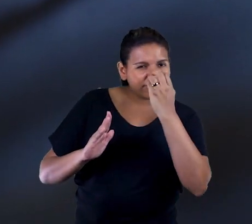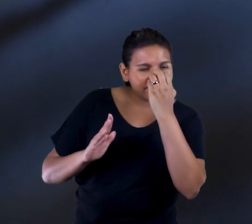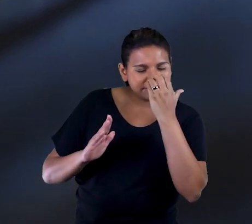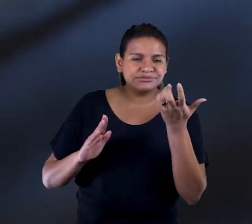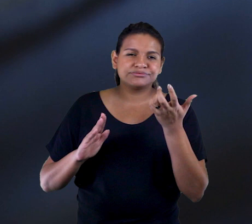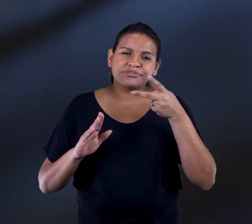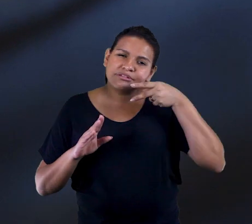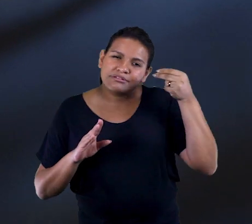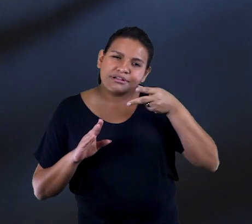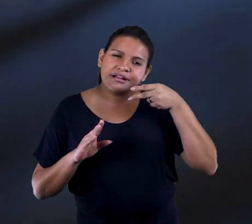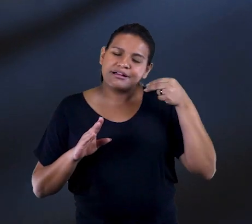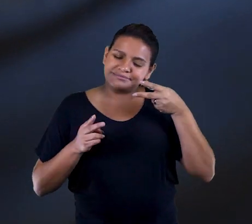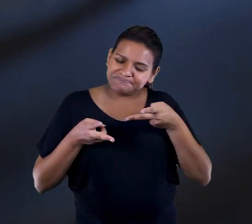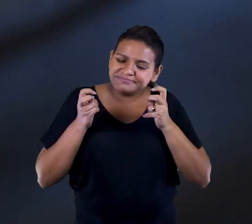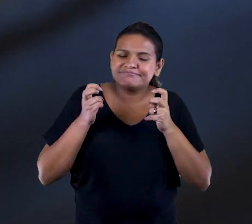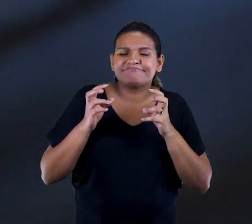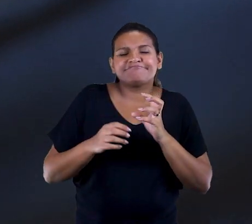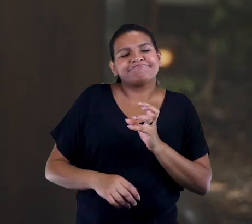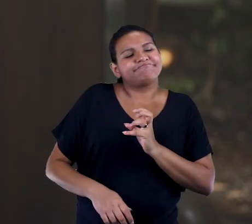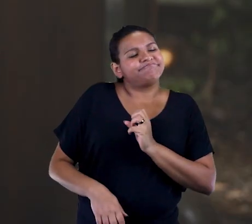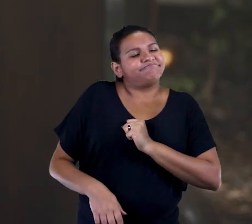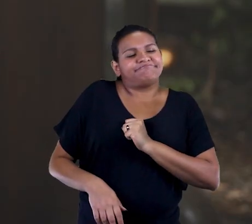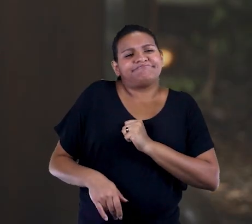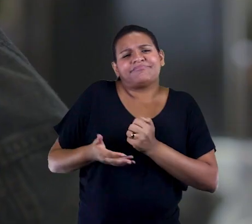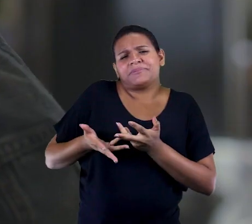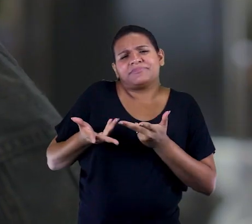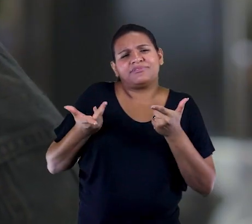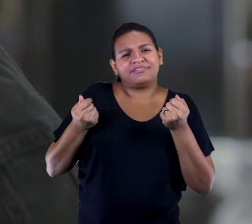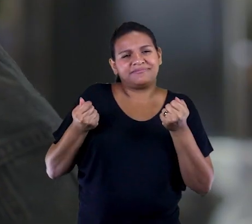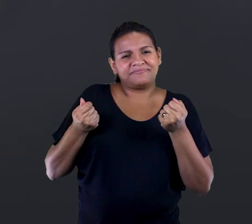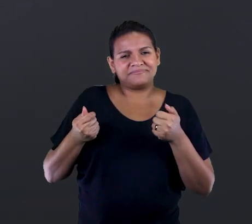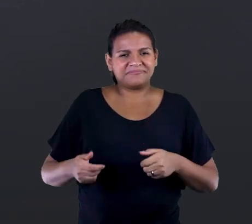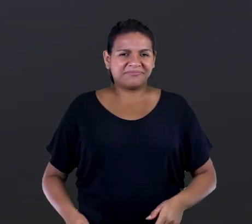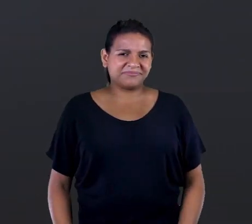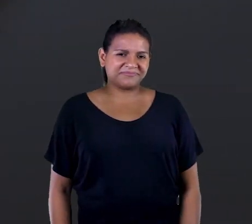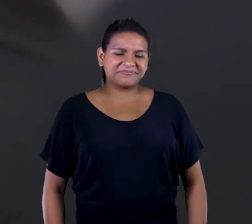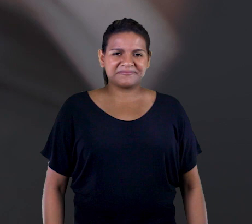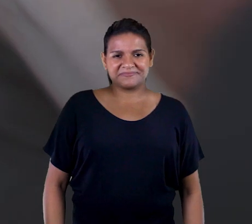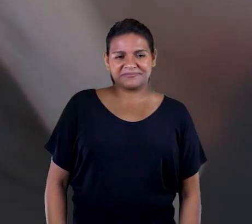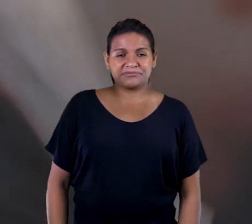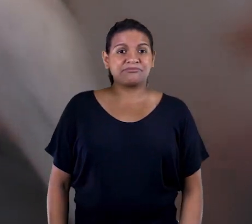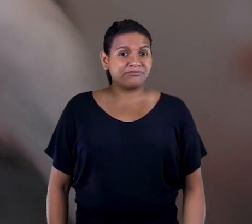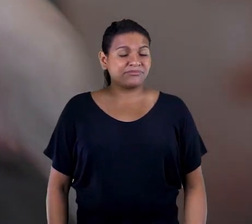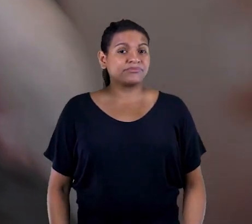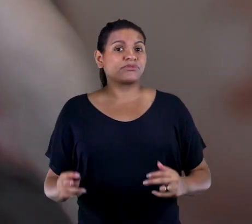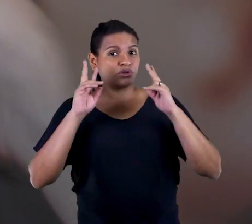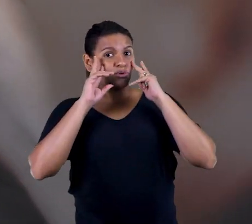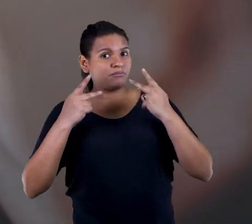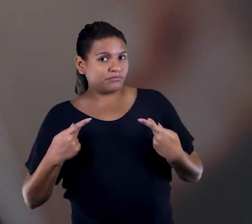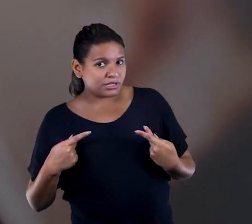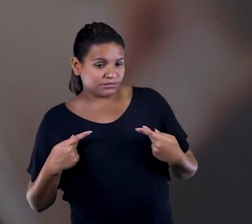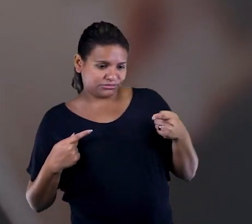gato, você realmente descobre uma forma de amor que é uma coisa impressionante. A relação